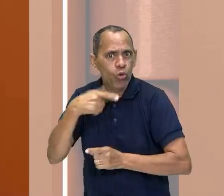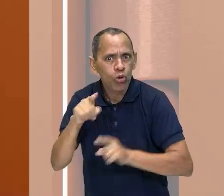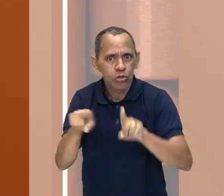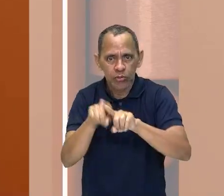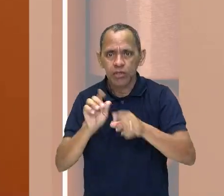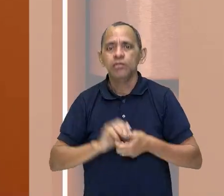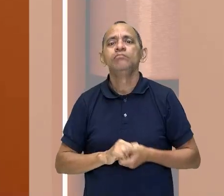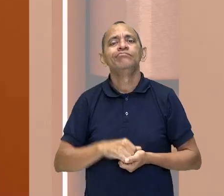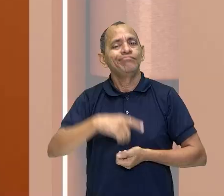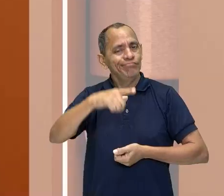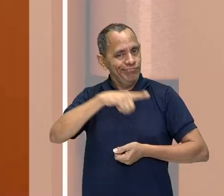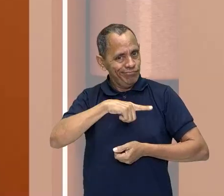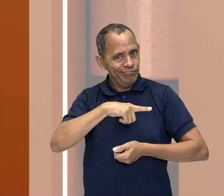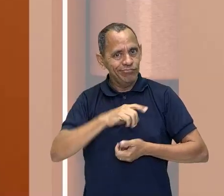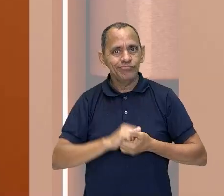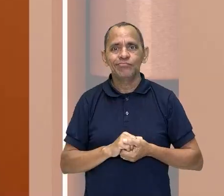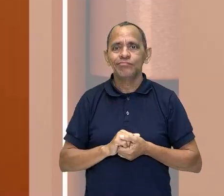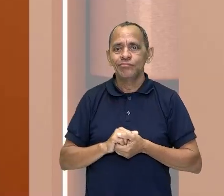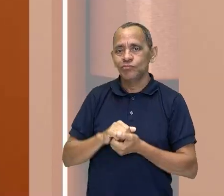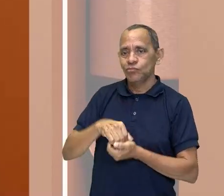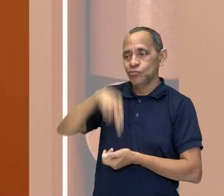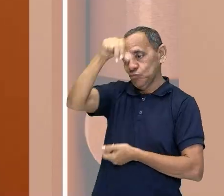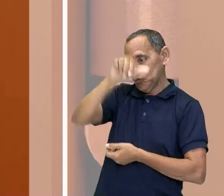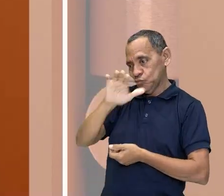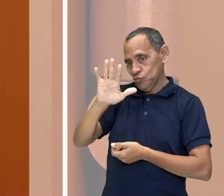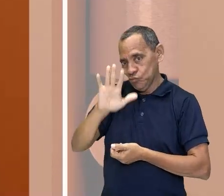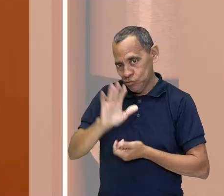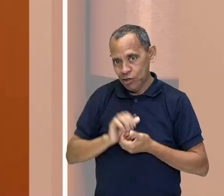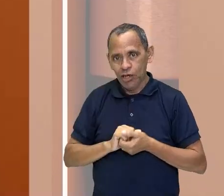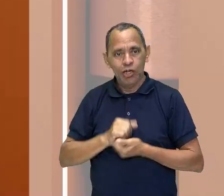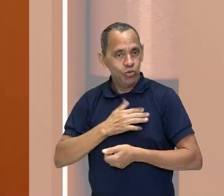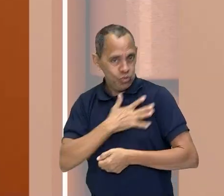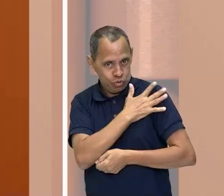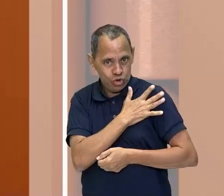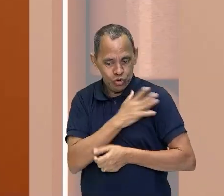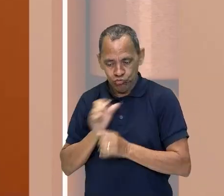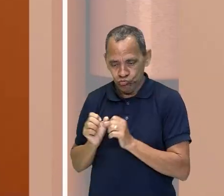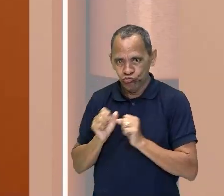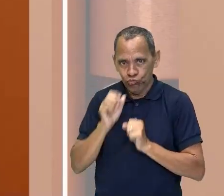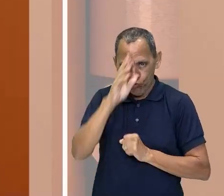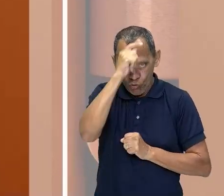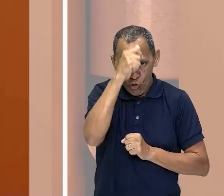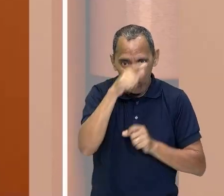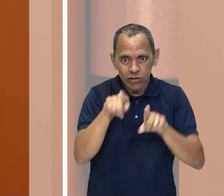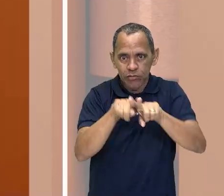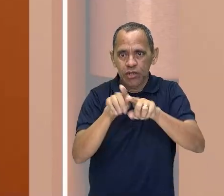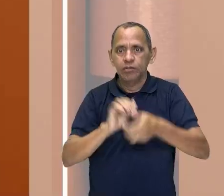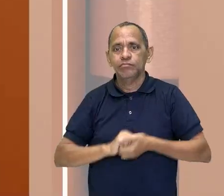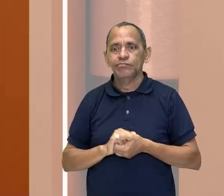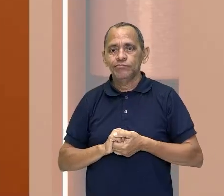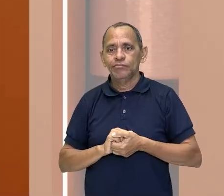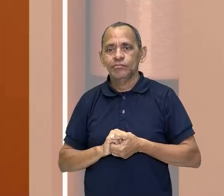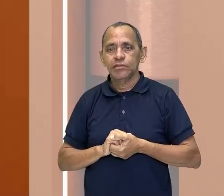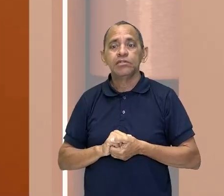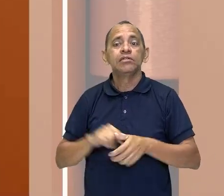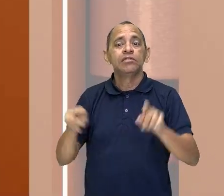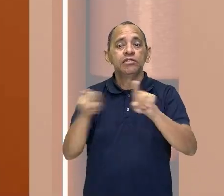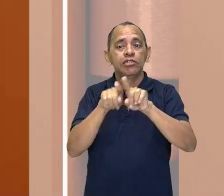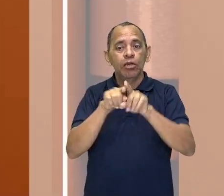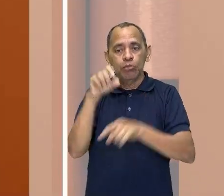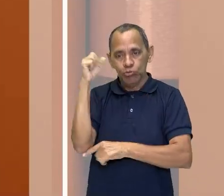oligarquias ali do Nordeste, onde o coronelismo era muito poderoso, a oligarquia ali gaúcha também, dos